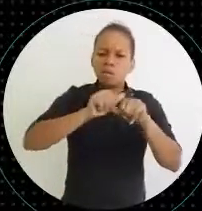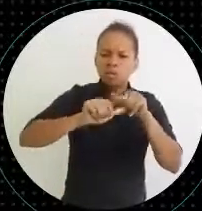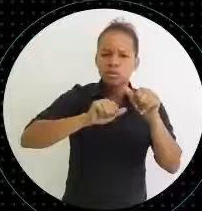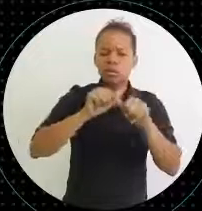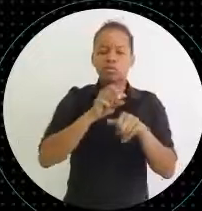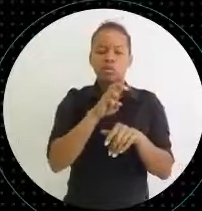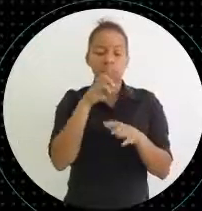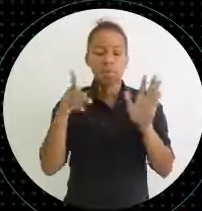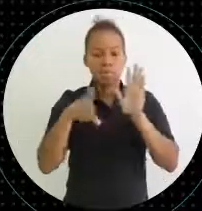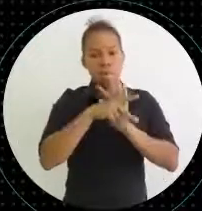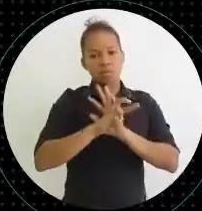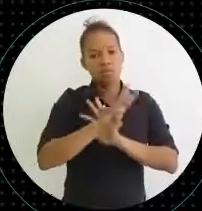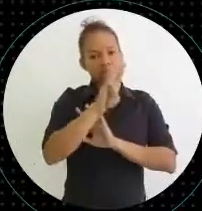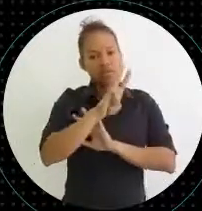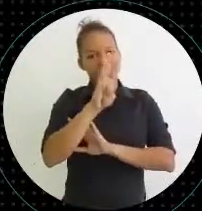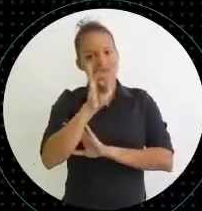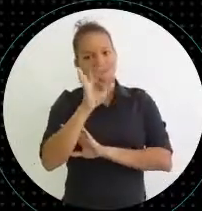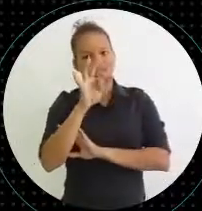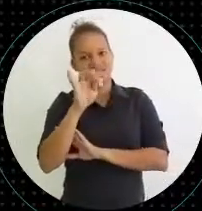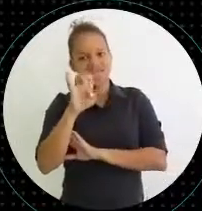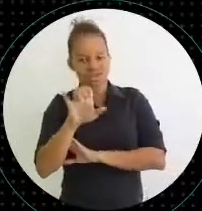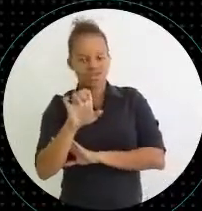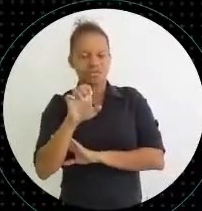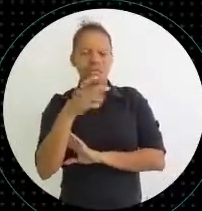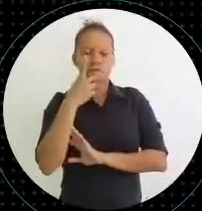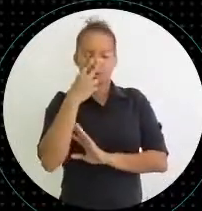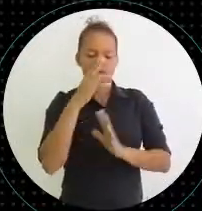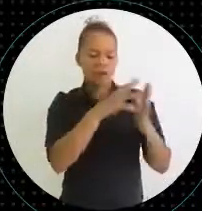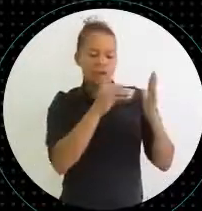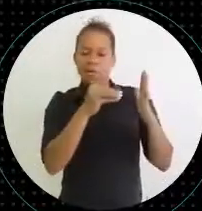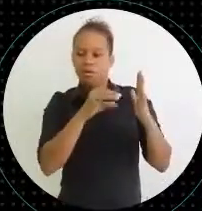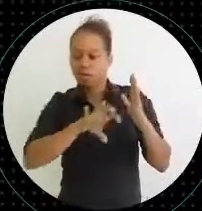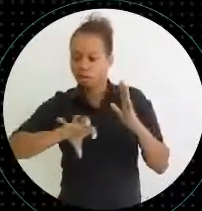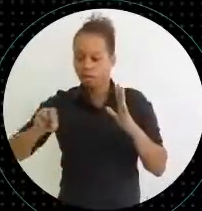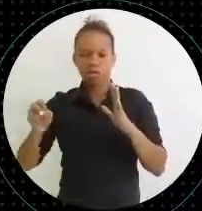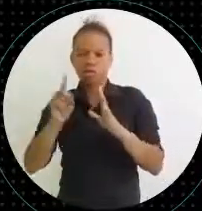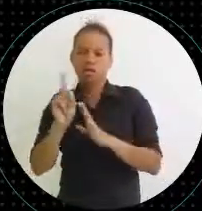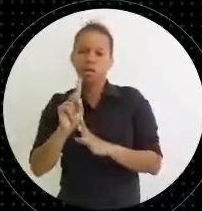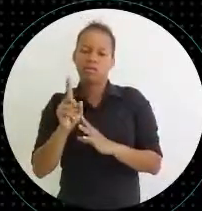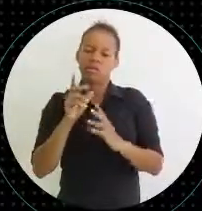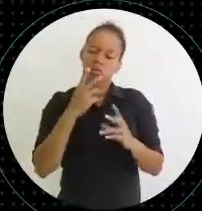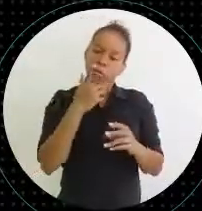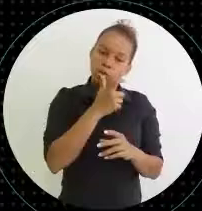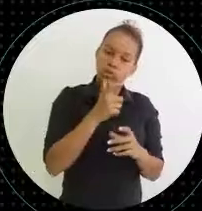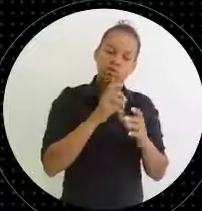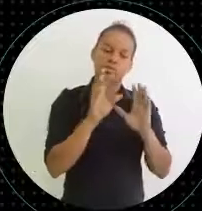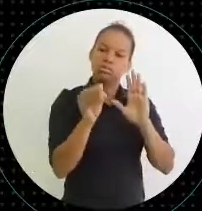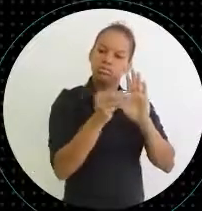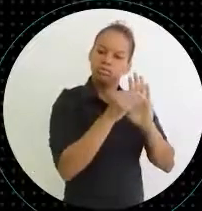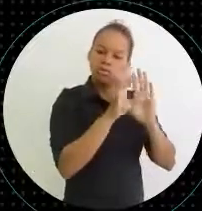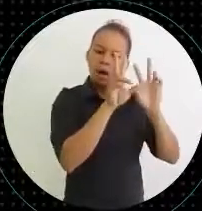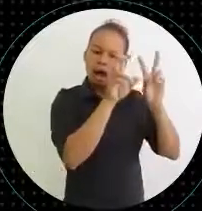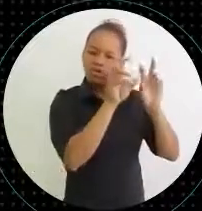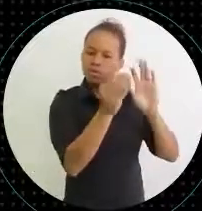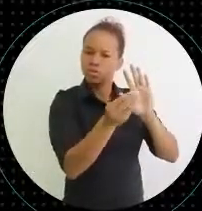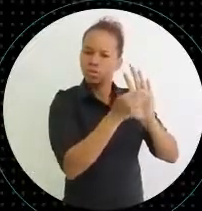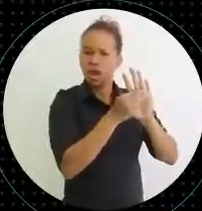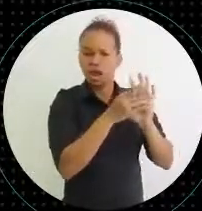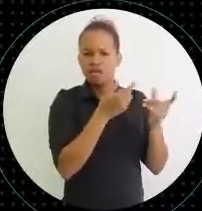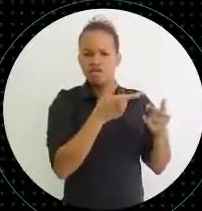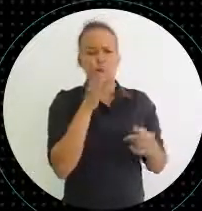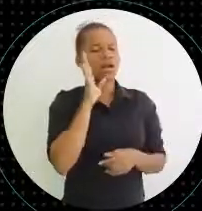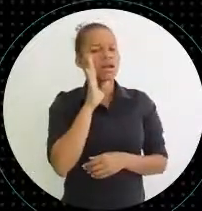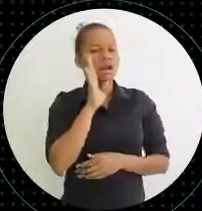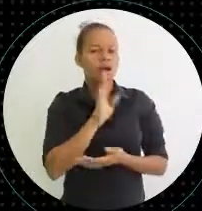site, né? Porque você não vai copiar exatamente tudo, porque você não está copiando o Bootstrap. Você usa o Bootstrap, coloca seu conteúdo e aí ele fica